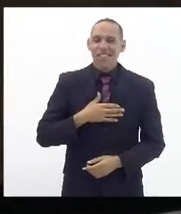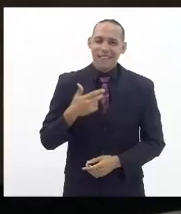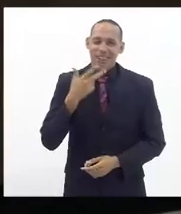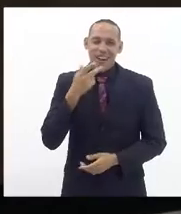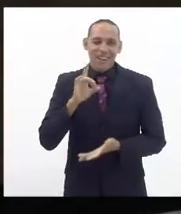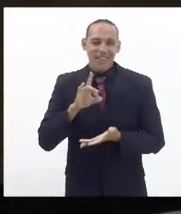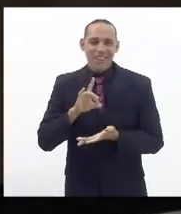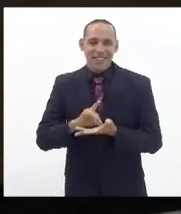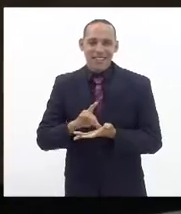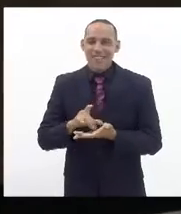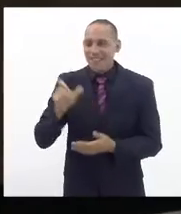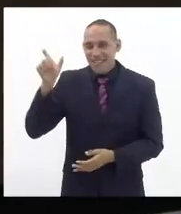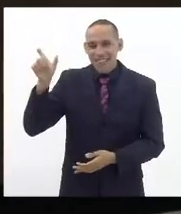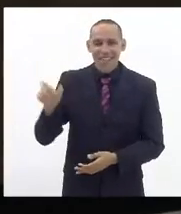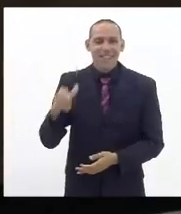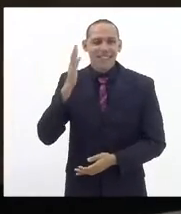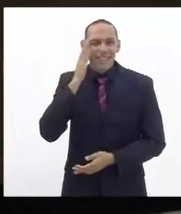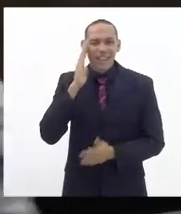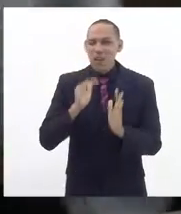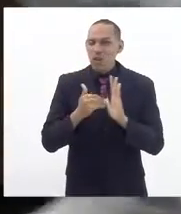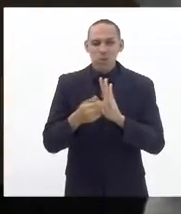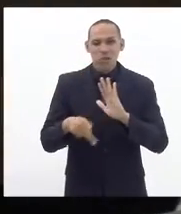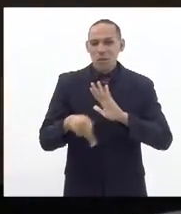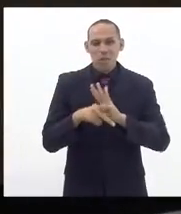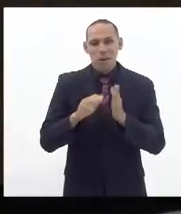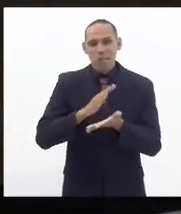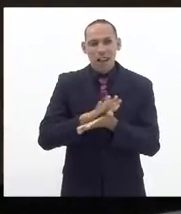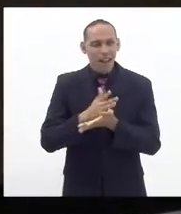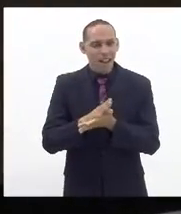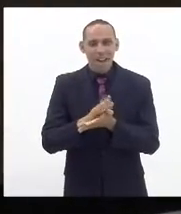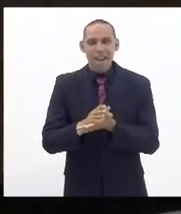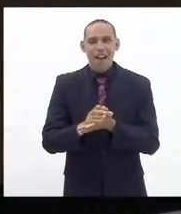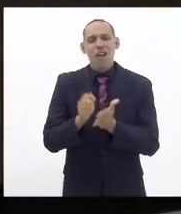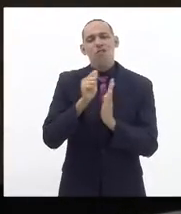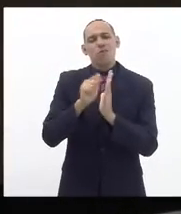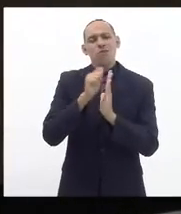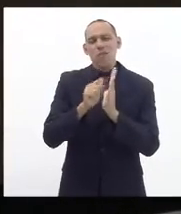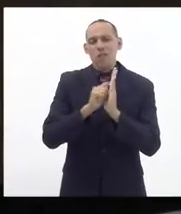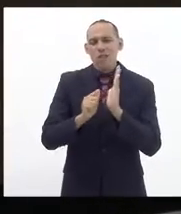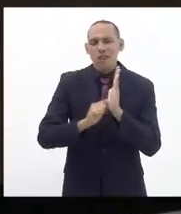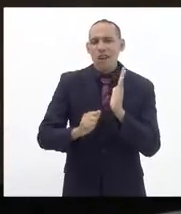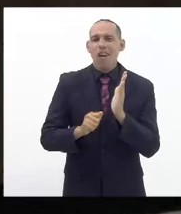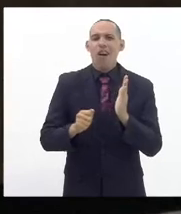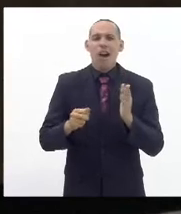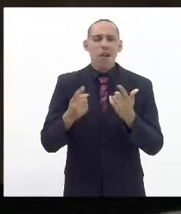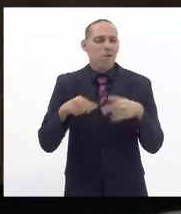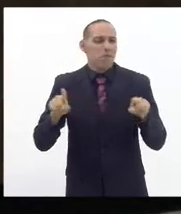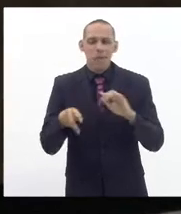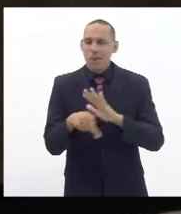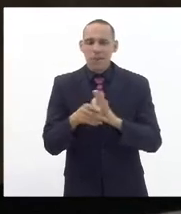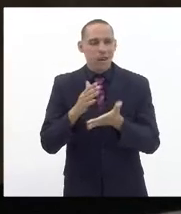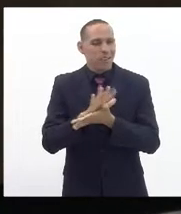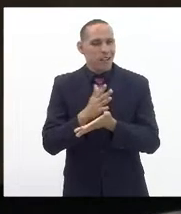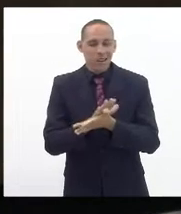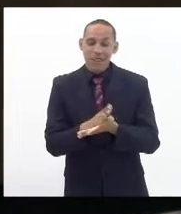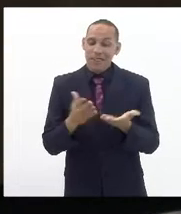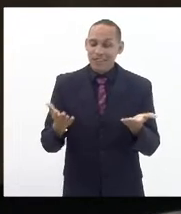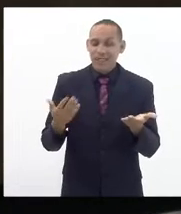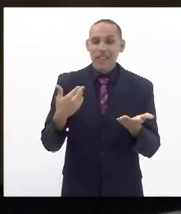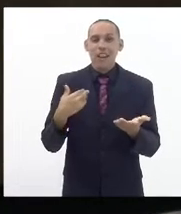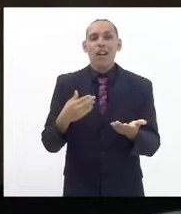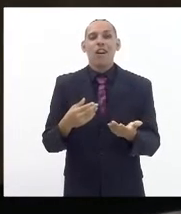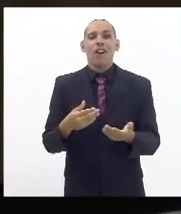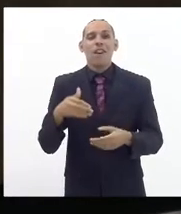certo, carnavalesco, porque ele sabe tudo de samba, compõe poemas, samba enredo, tudo. Então, o meu voto